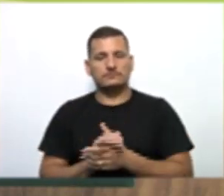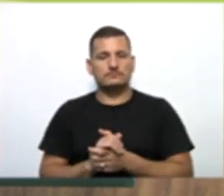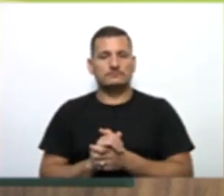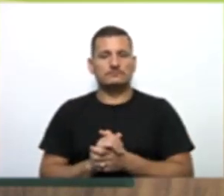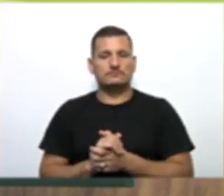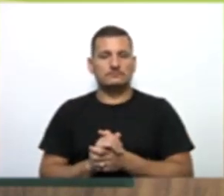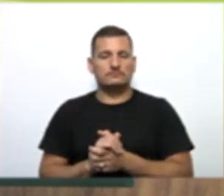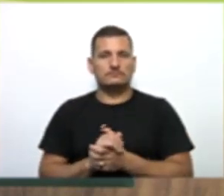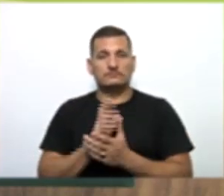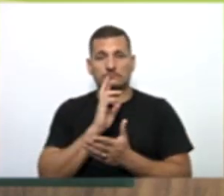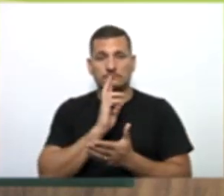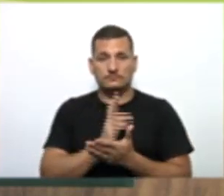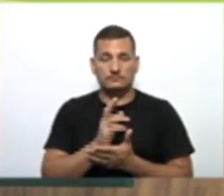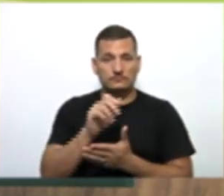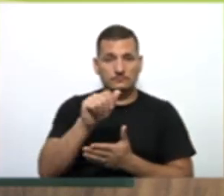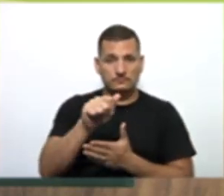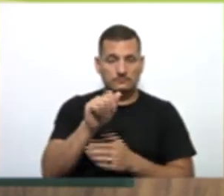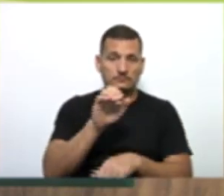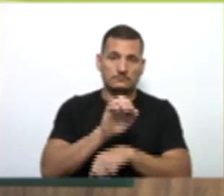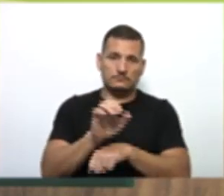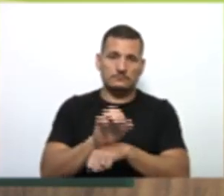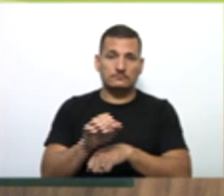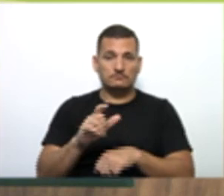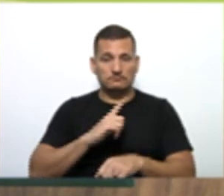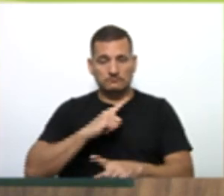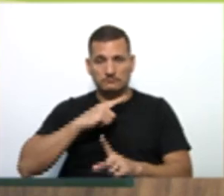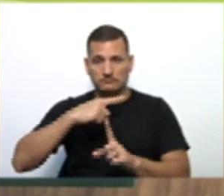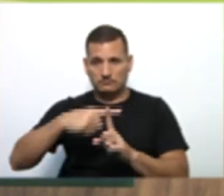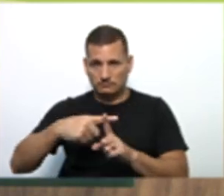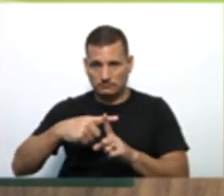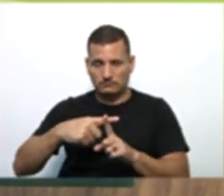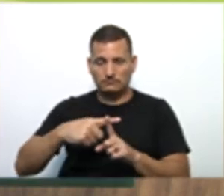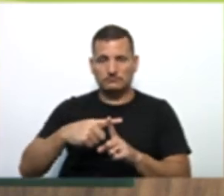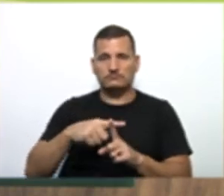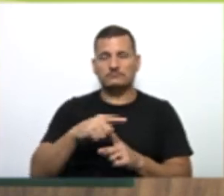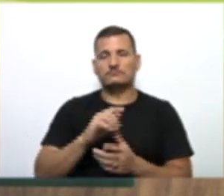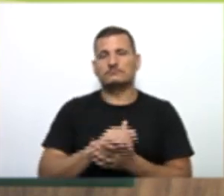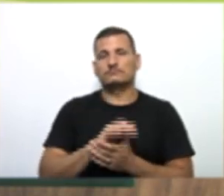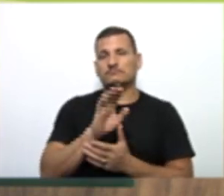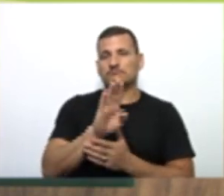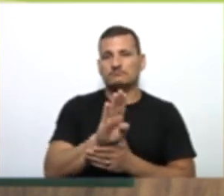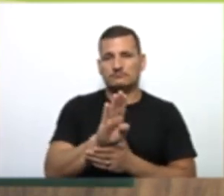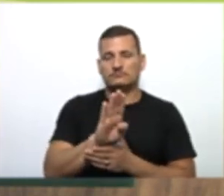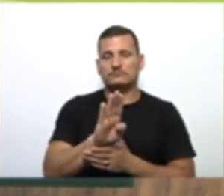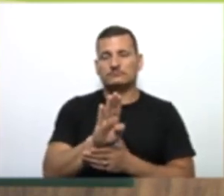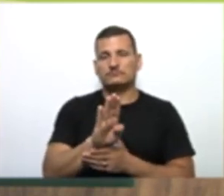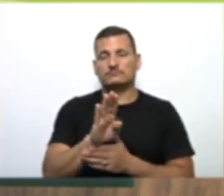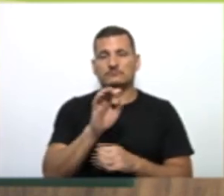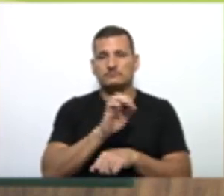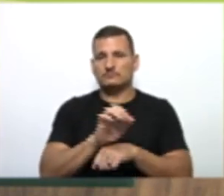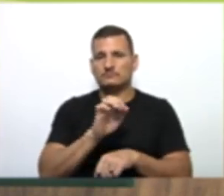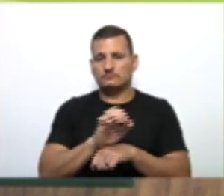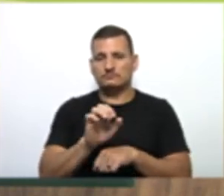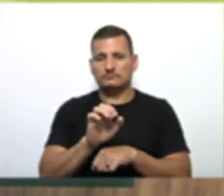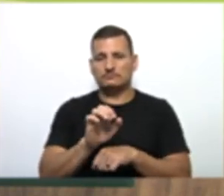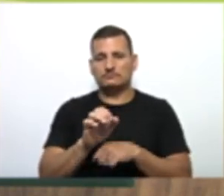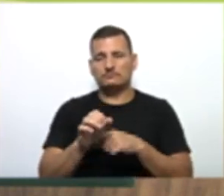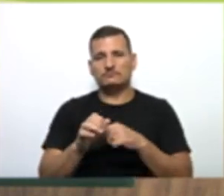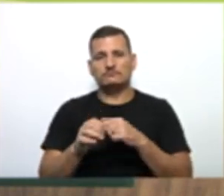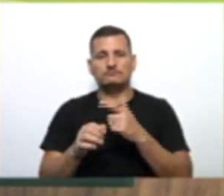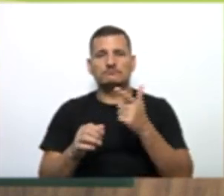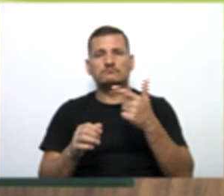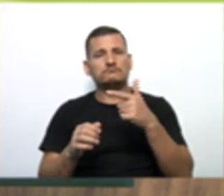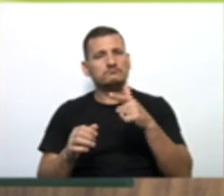Resposta A: o estagiário proporciona um resultado positivo? Resposta B: o estagiário não chega a gerar